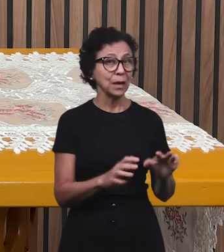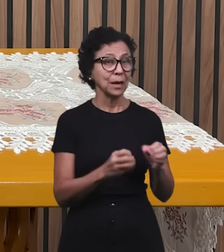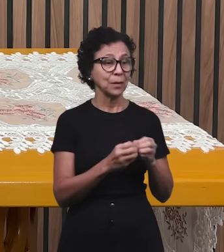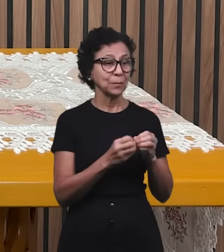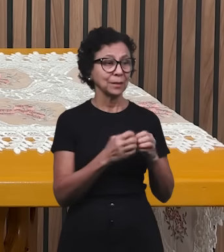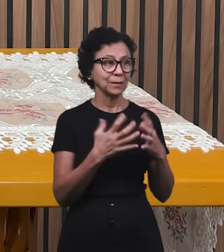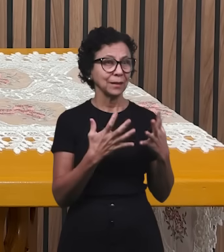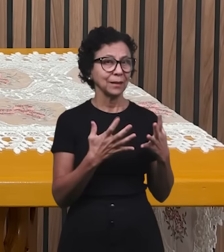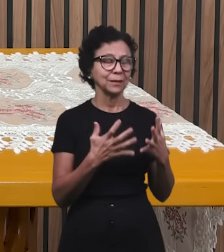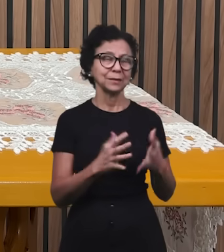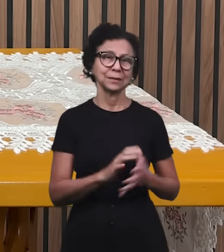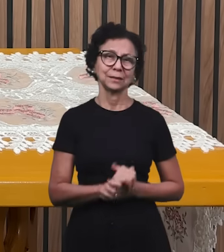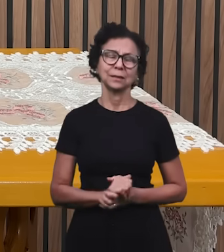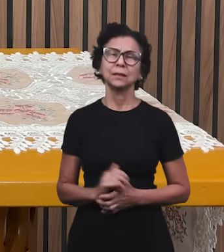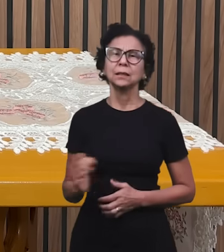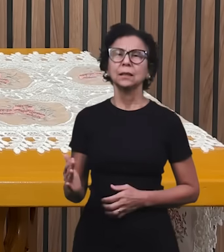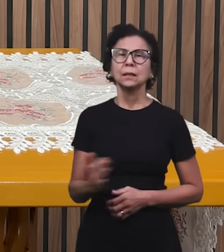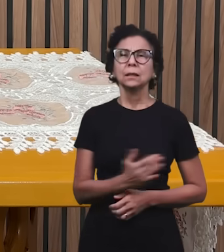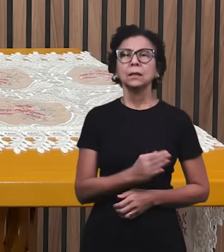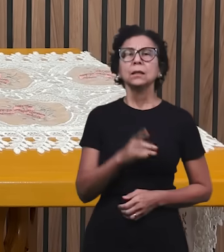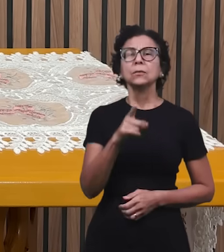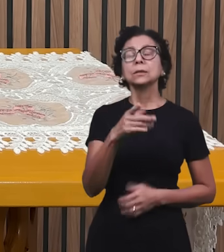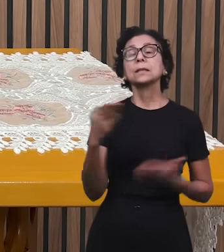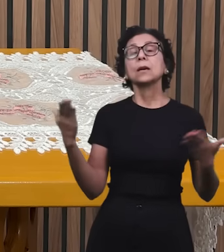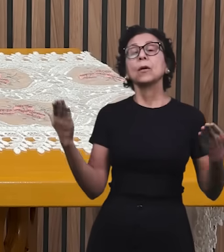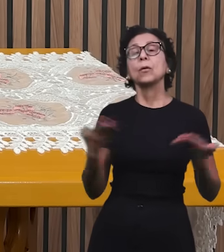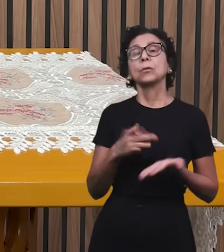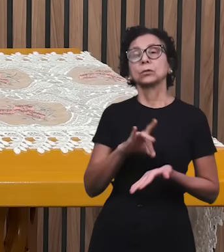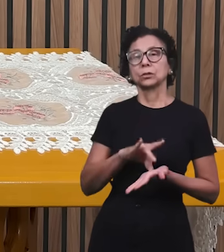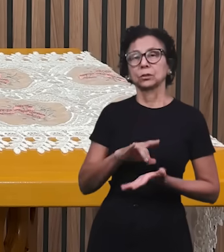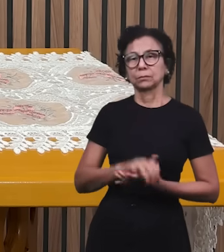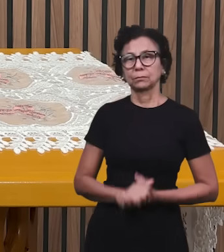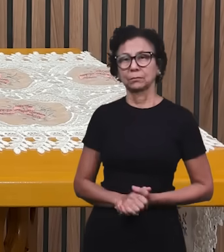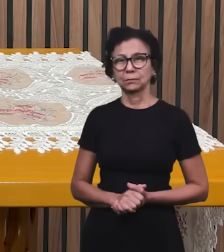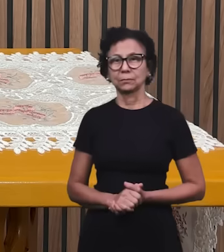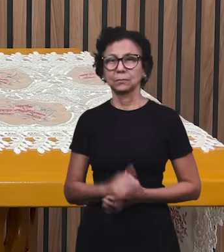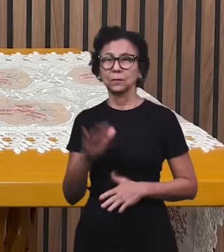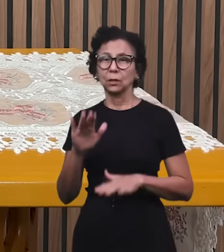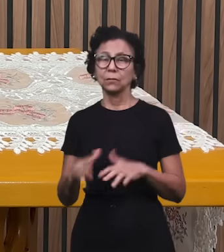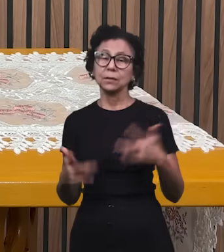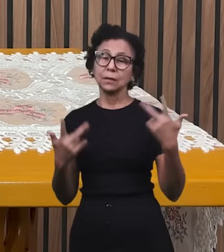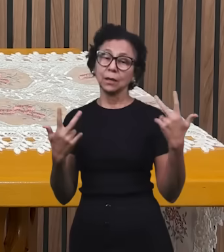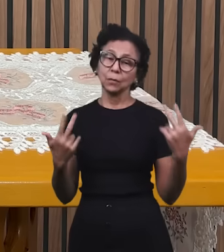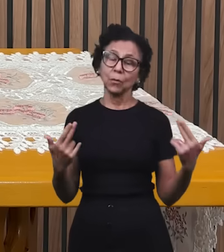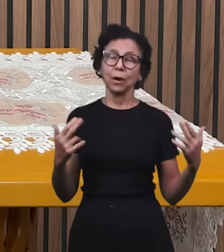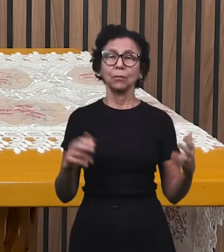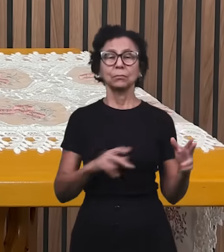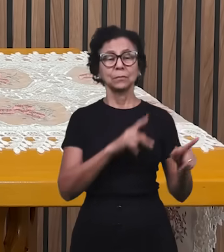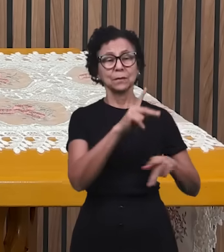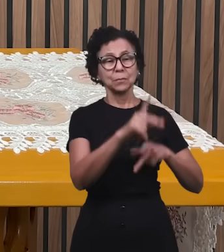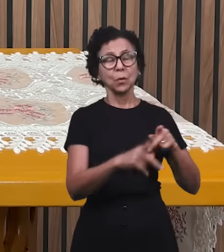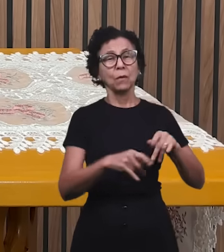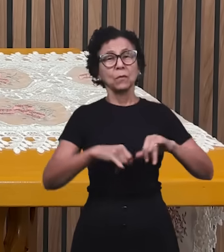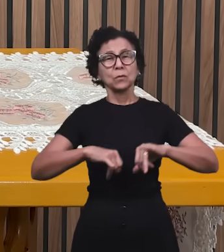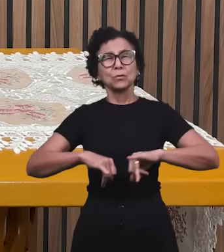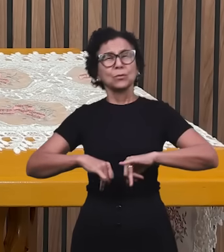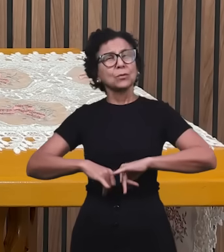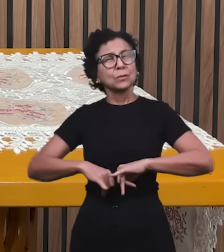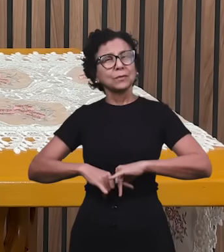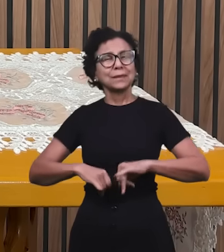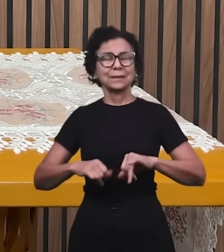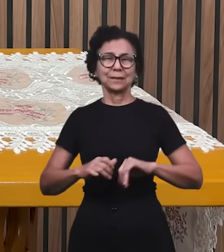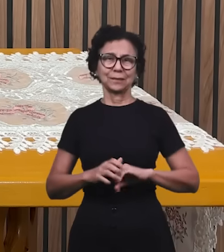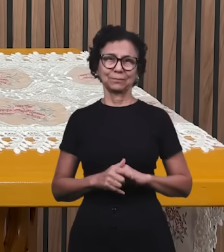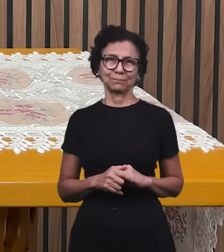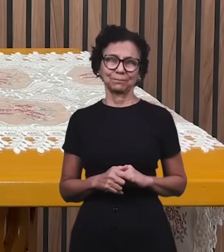vida. Quem sabe você hoje esteja no meio dessa multidão, uma multidão sofrida. E nós